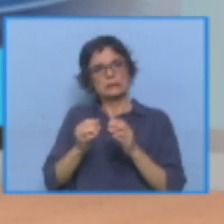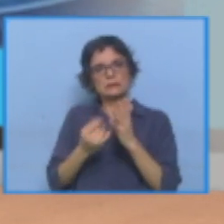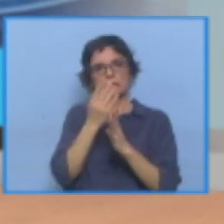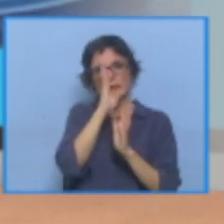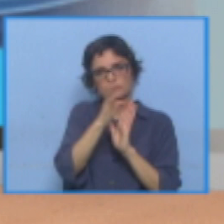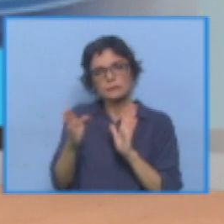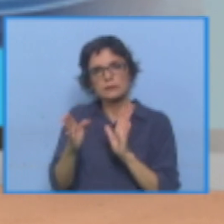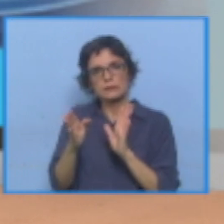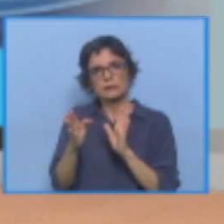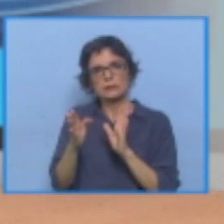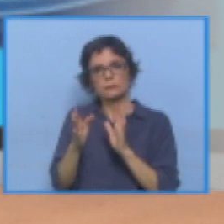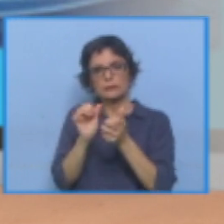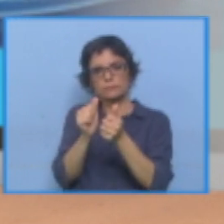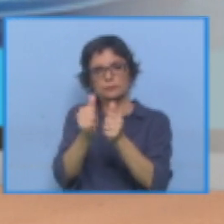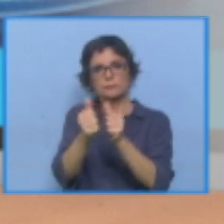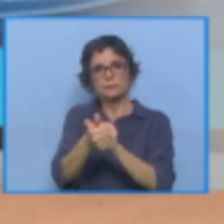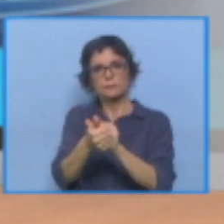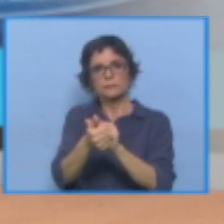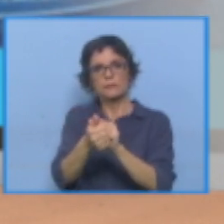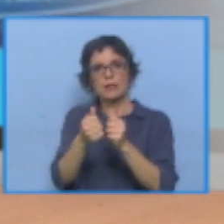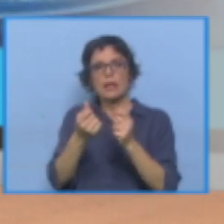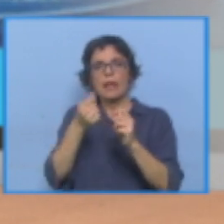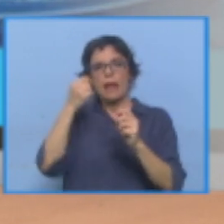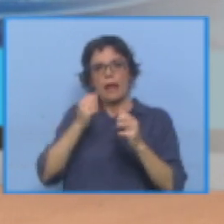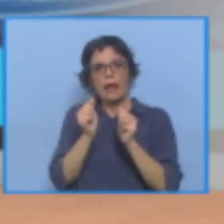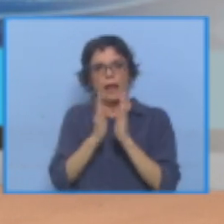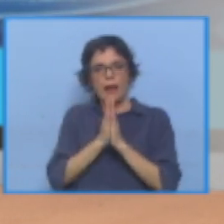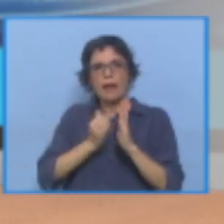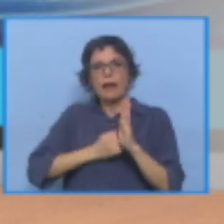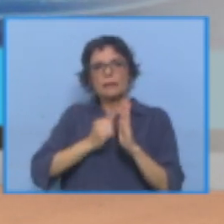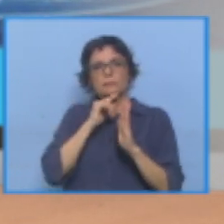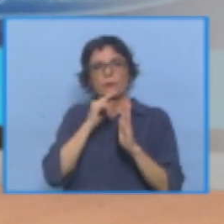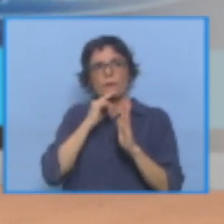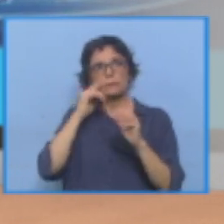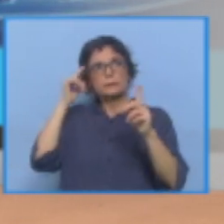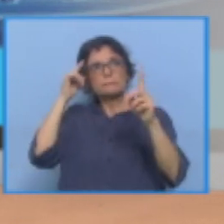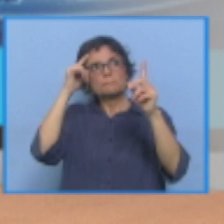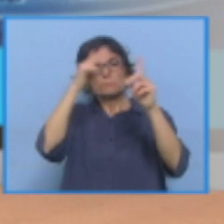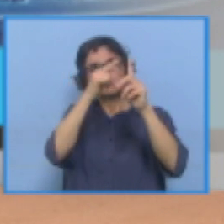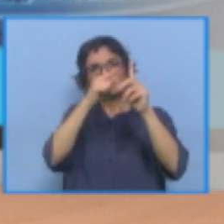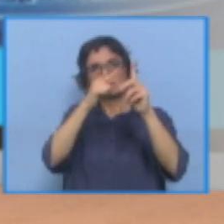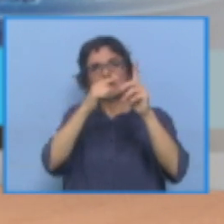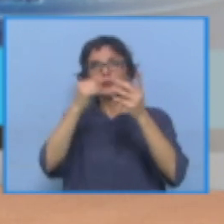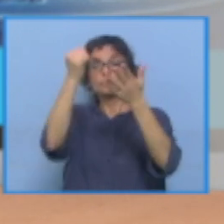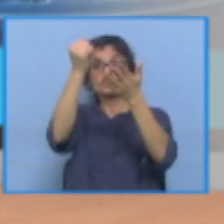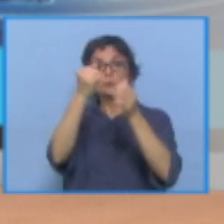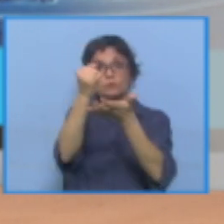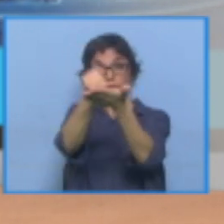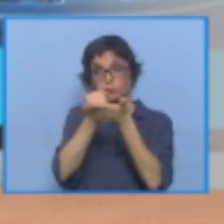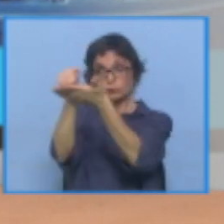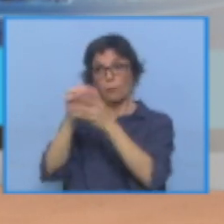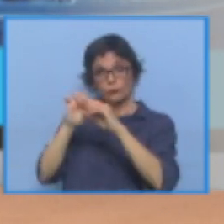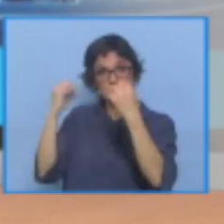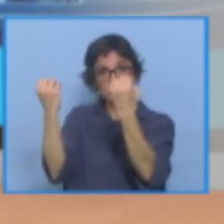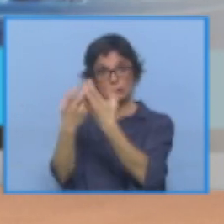parecer inspiradores e, sobretudo, unir forças para que todos possam contar com o contributo da sociedade no seu conjunto